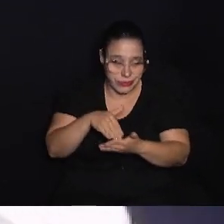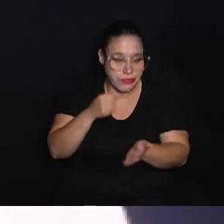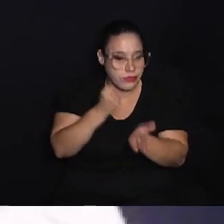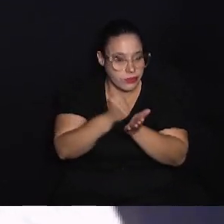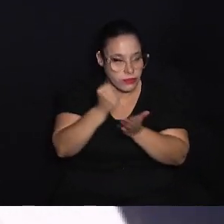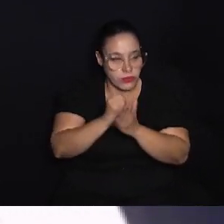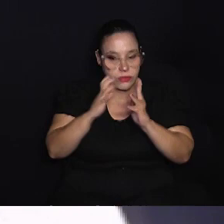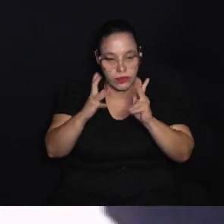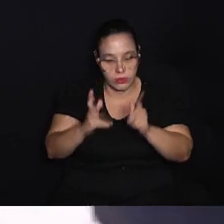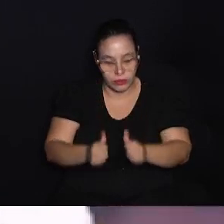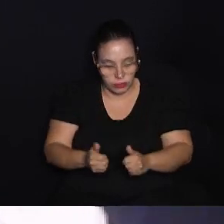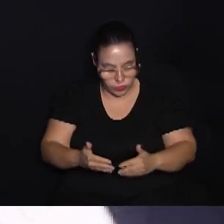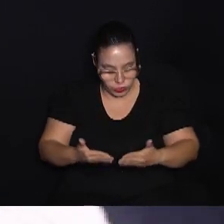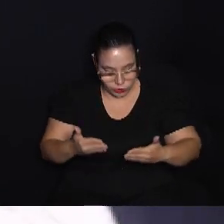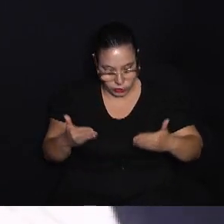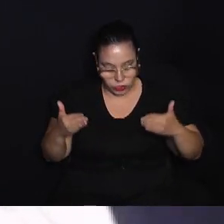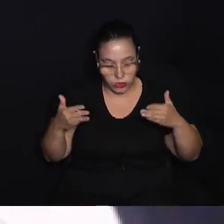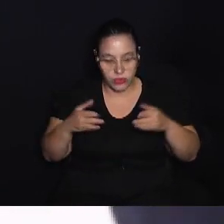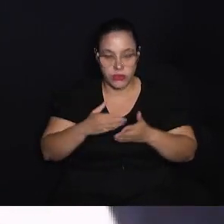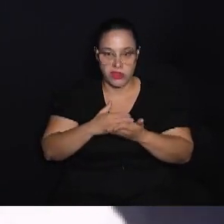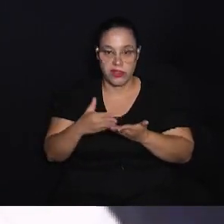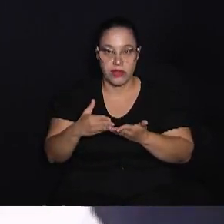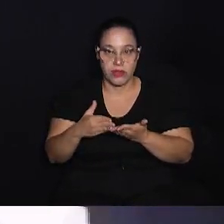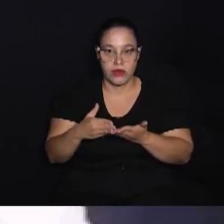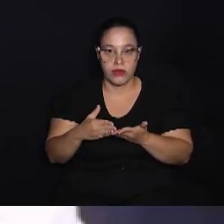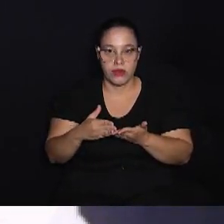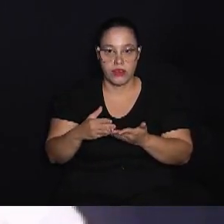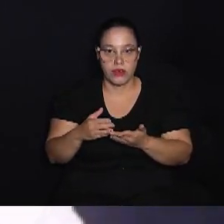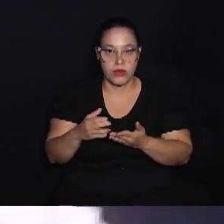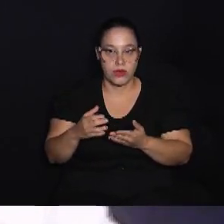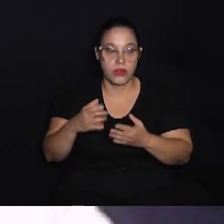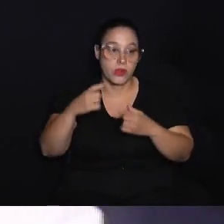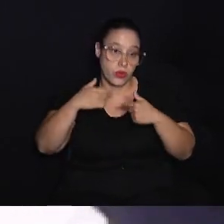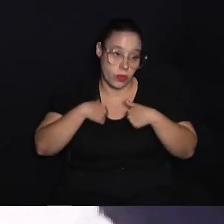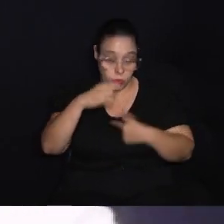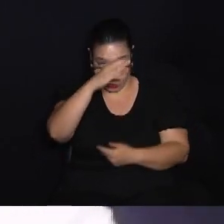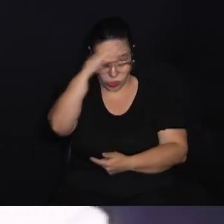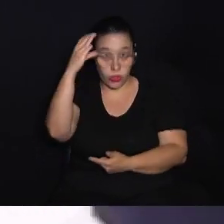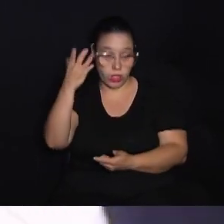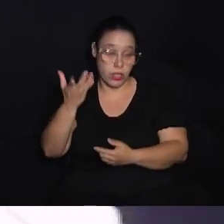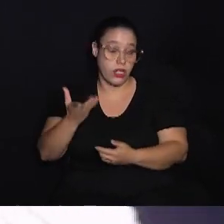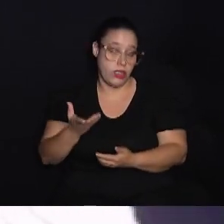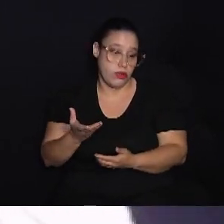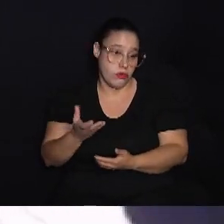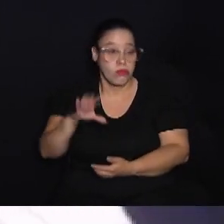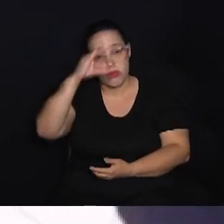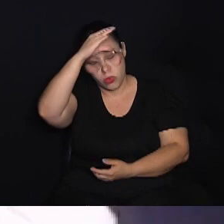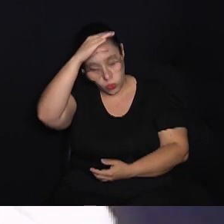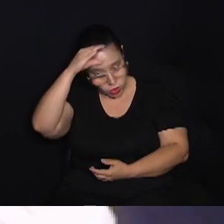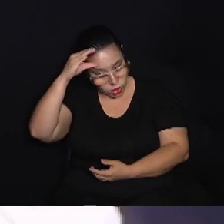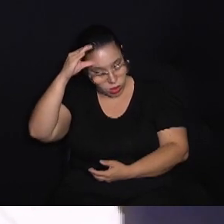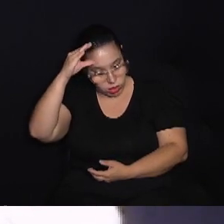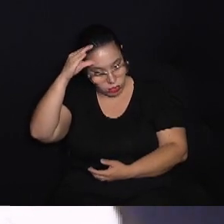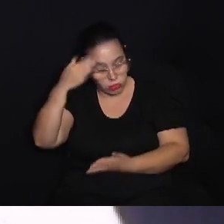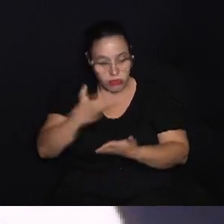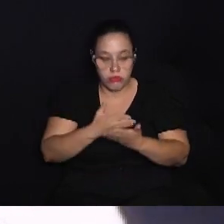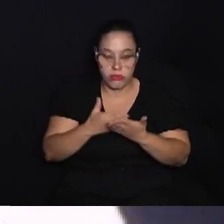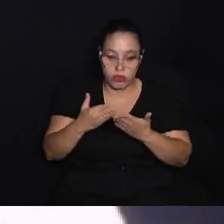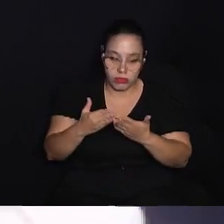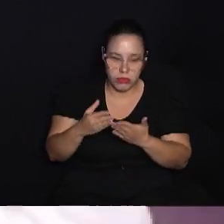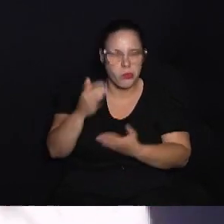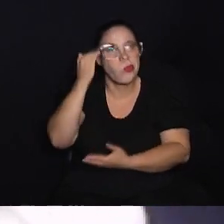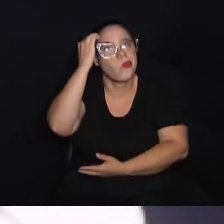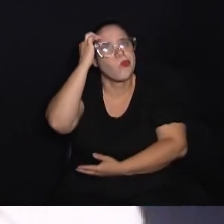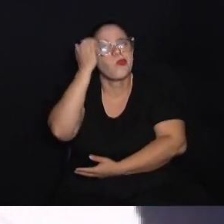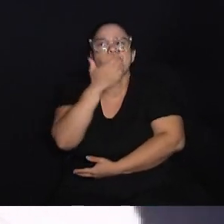vem trazendo essa obrigação para todos os integrantes da cadeia, que começa exatamente com o consumidor. né? Então, o consumidor,